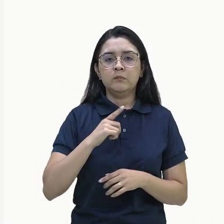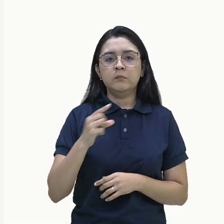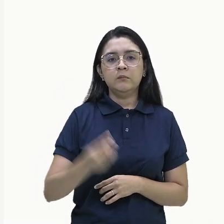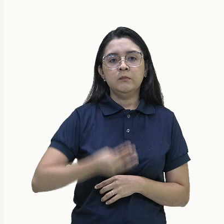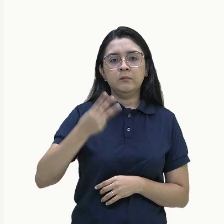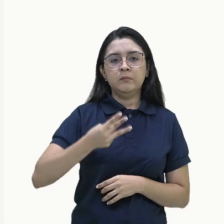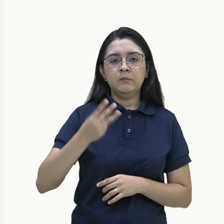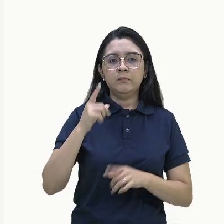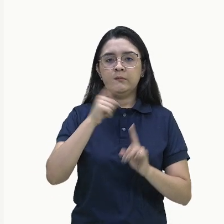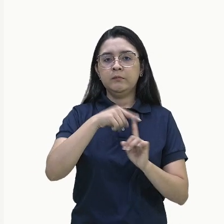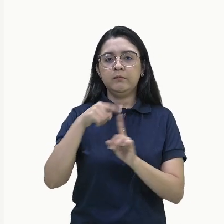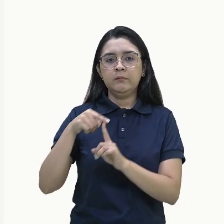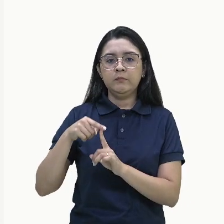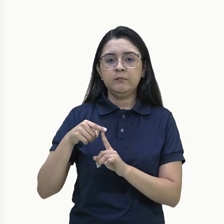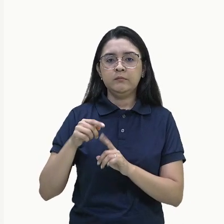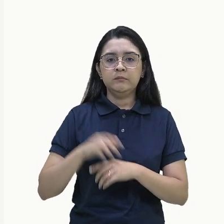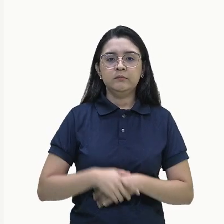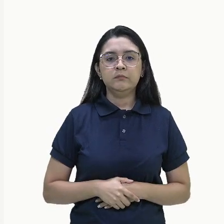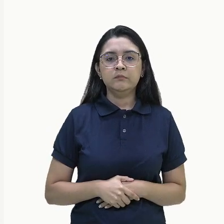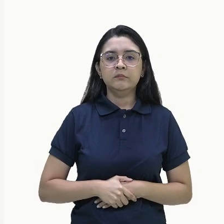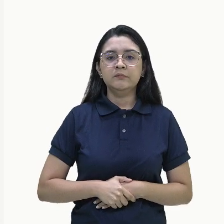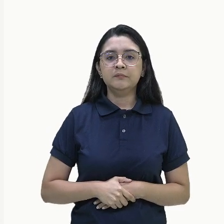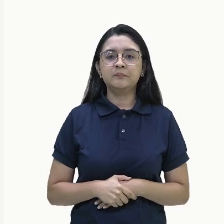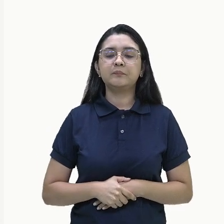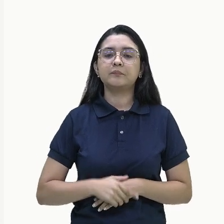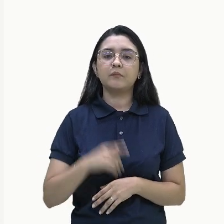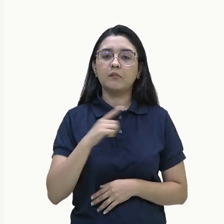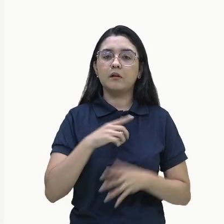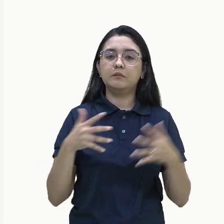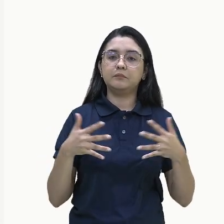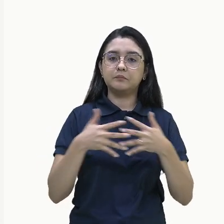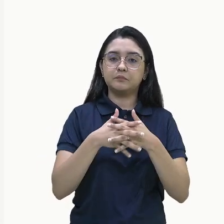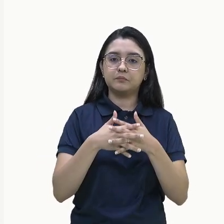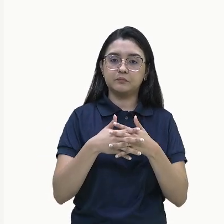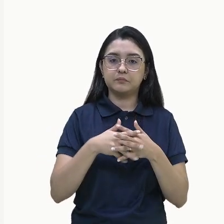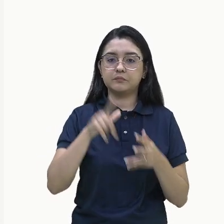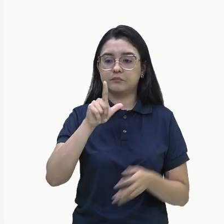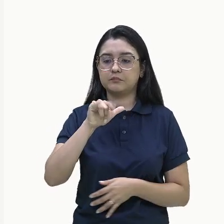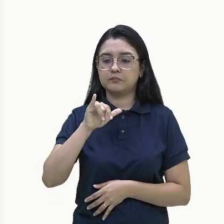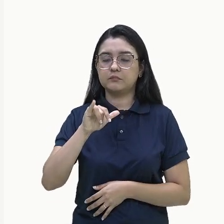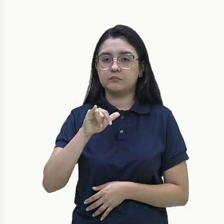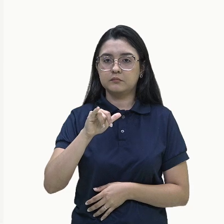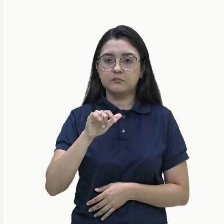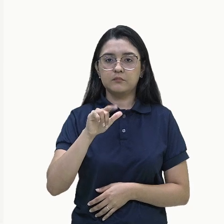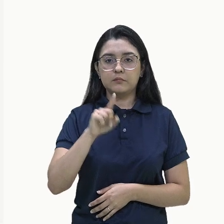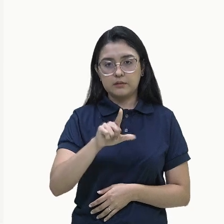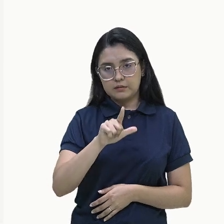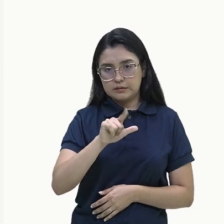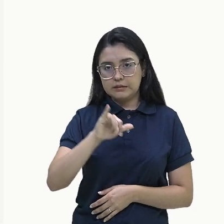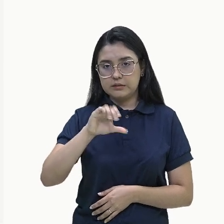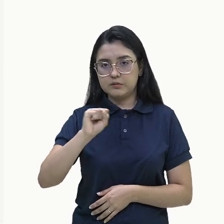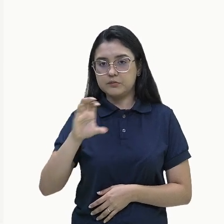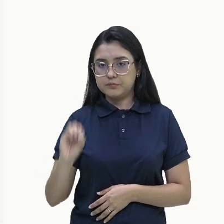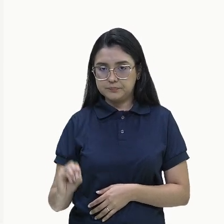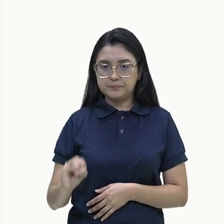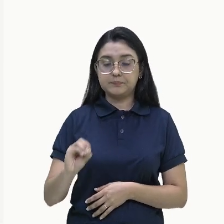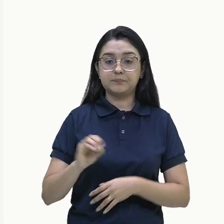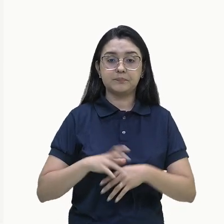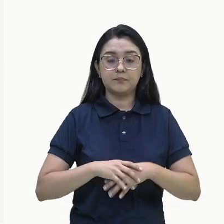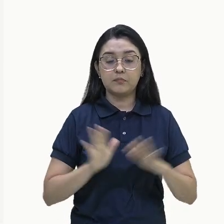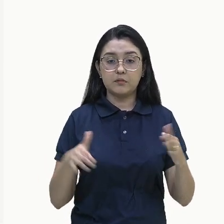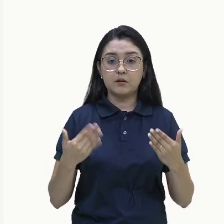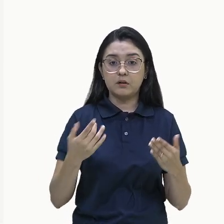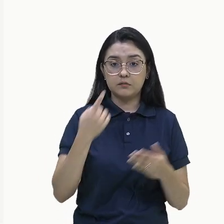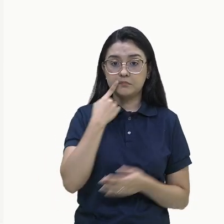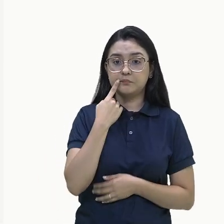muscular, tá? Que é o tecido muscular liso ou não estriado, tá? Então, aqui ele